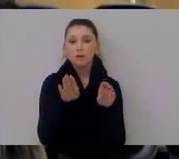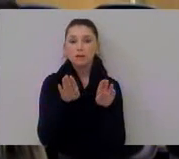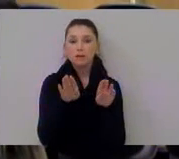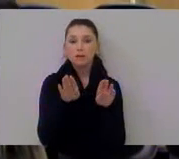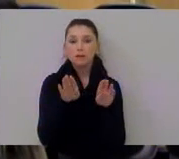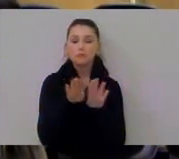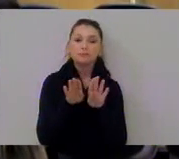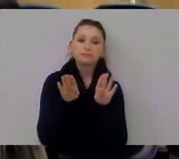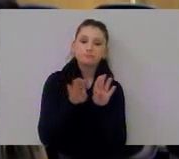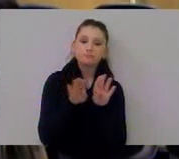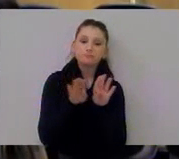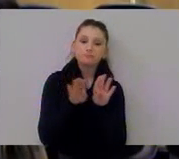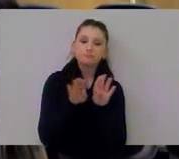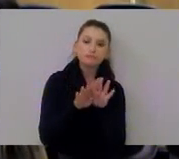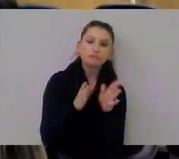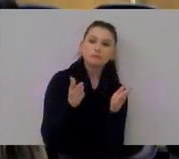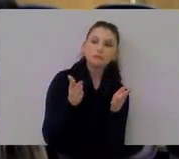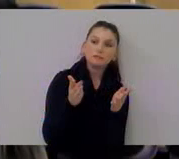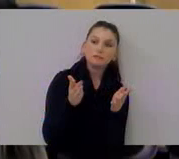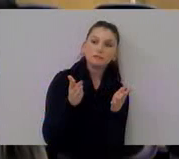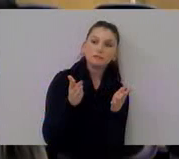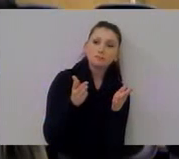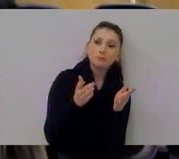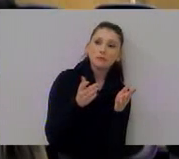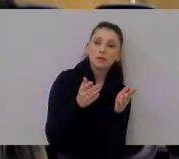parte da cidade.